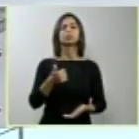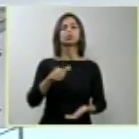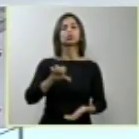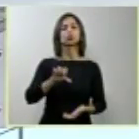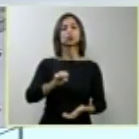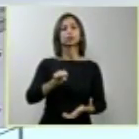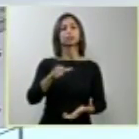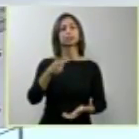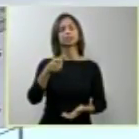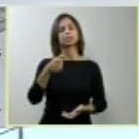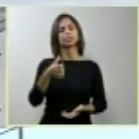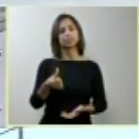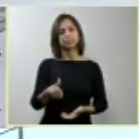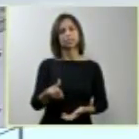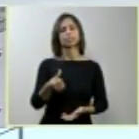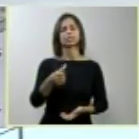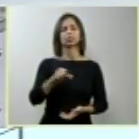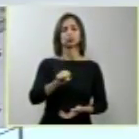1986-1987,